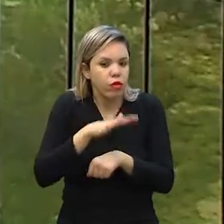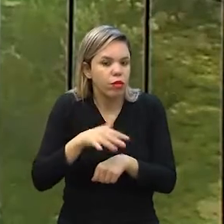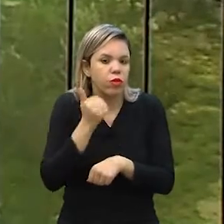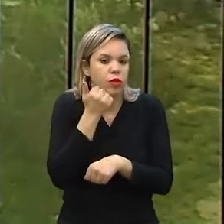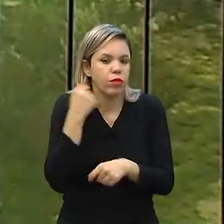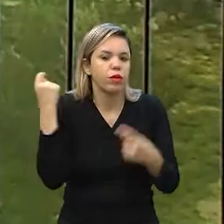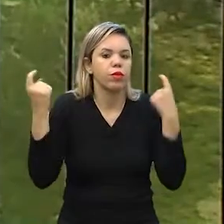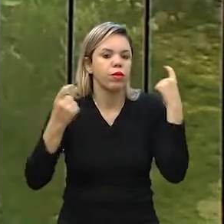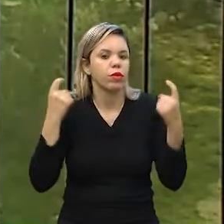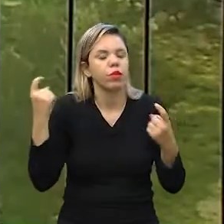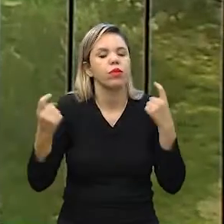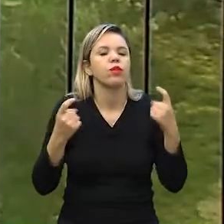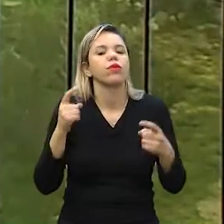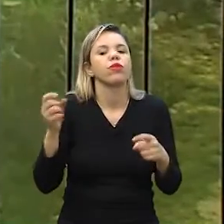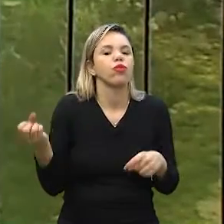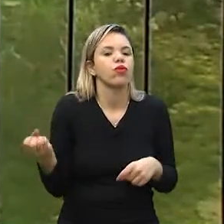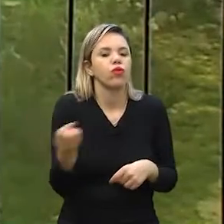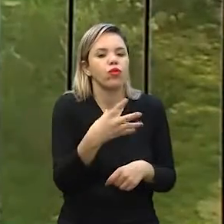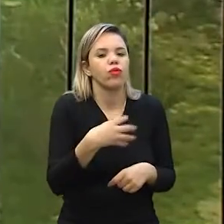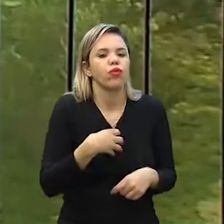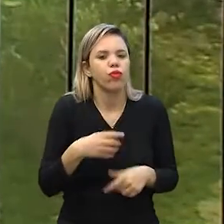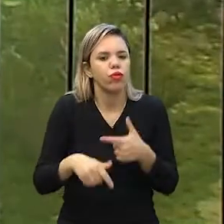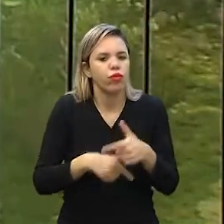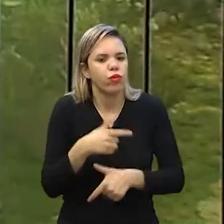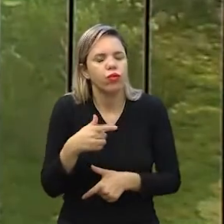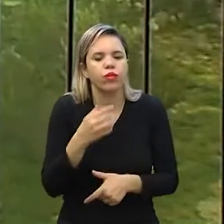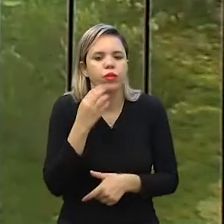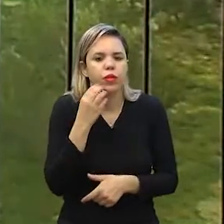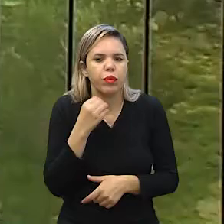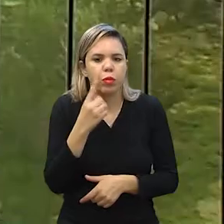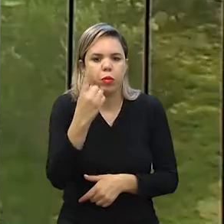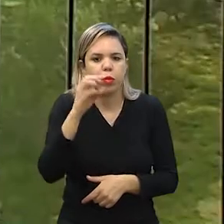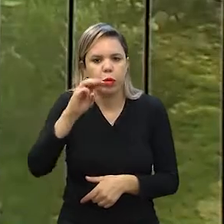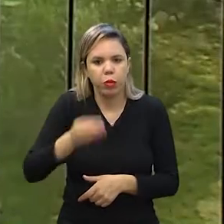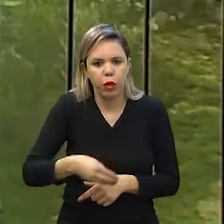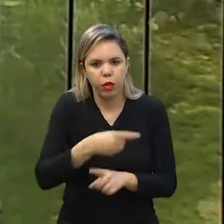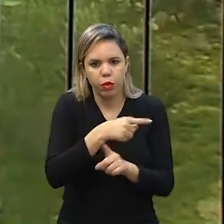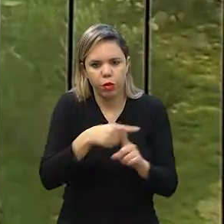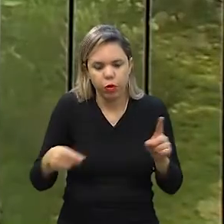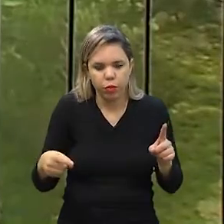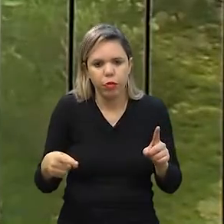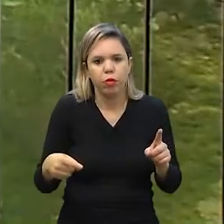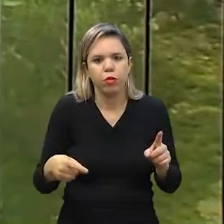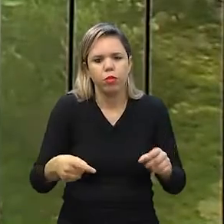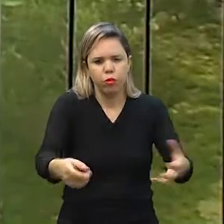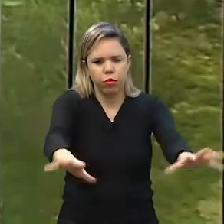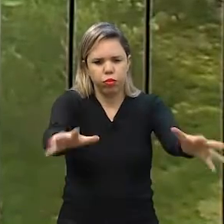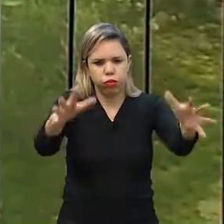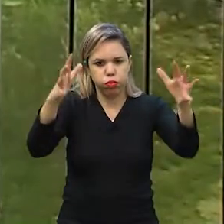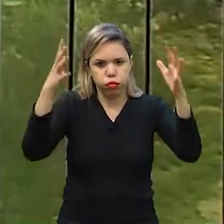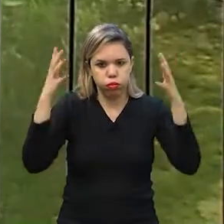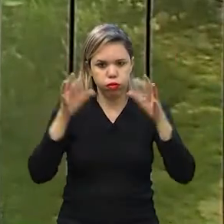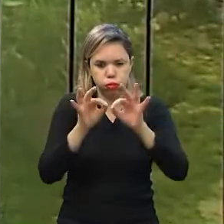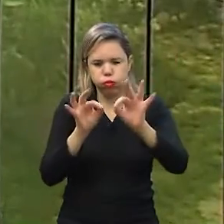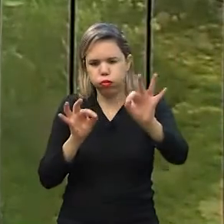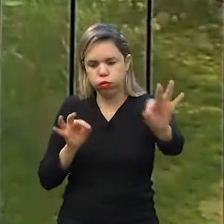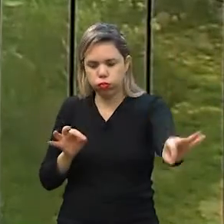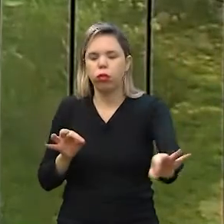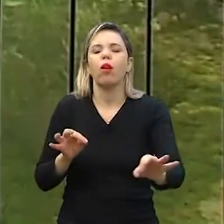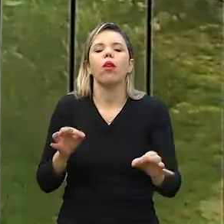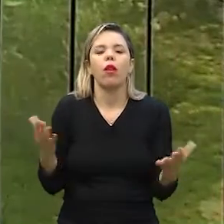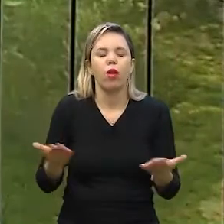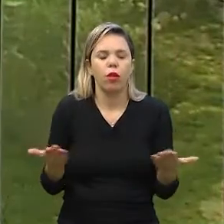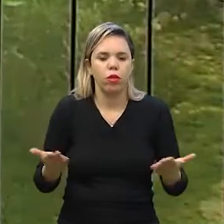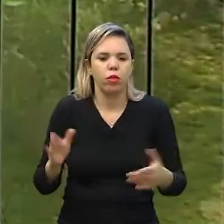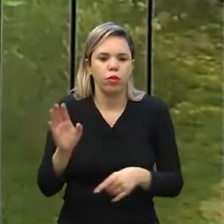muito preocupada com esse novo cenário, que ameaça mais de 1,5 milhão de hectares de área de proteção ambiental disponíveis